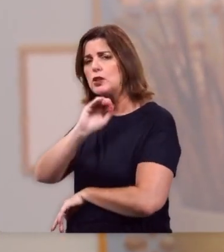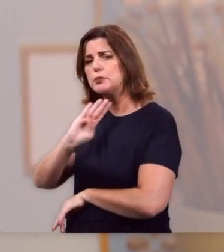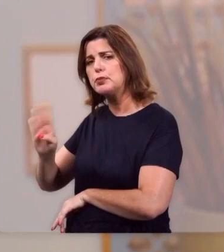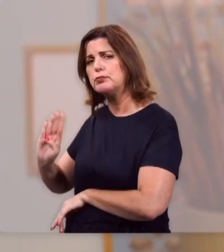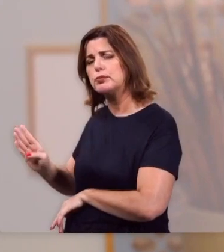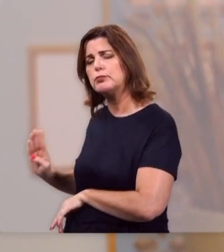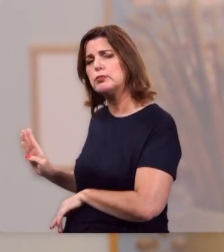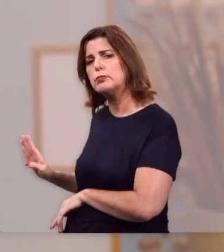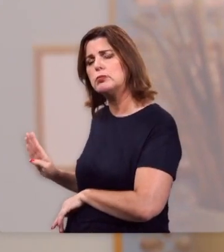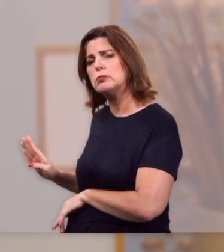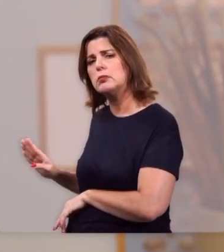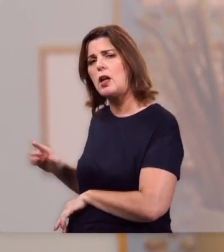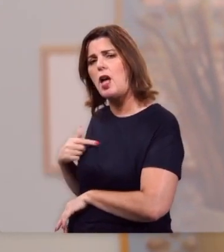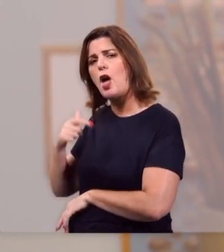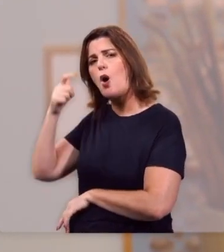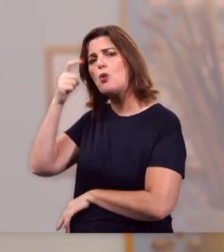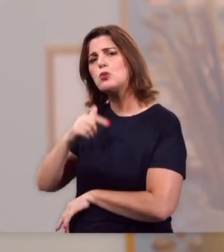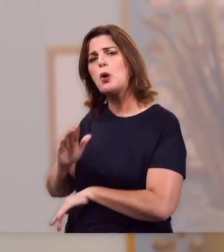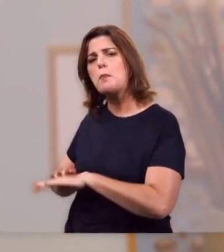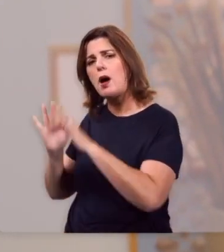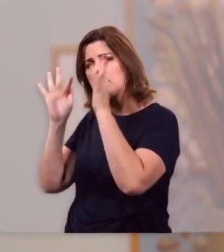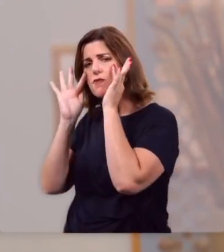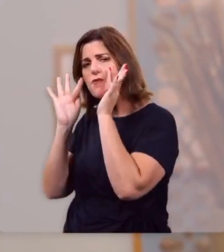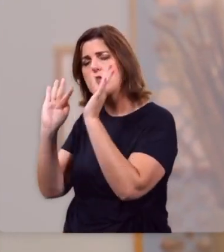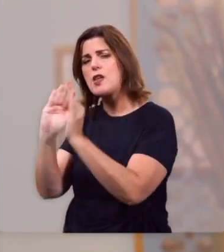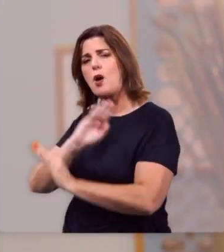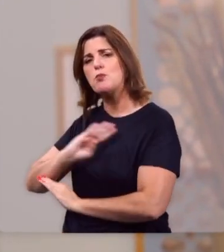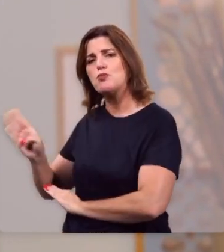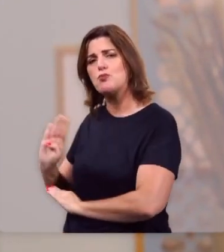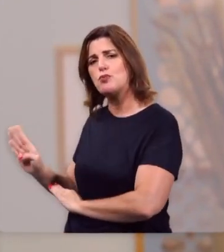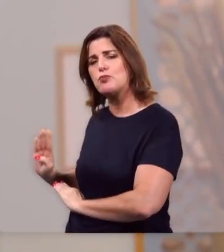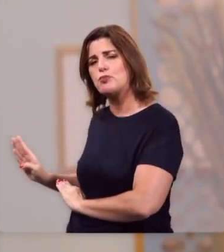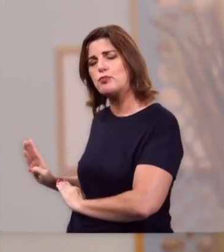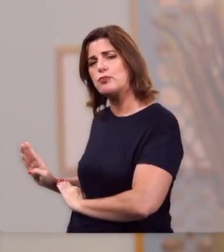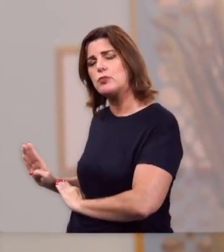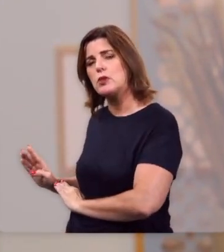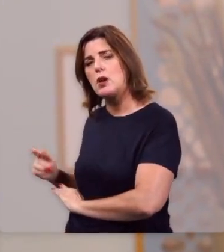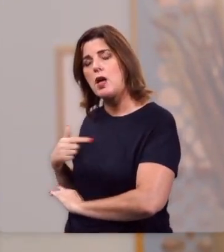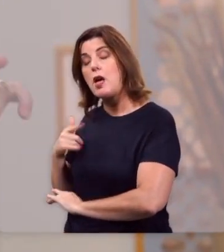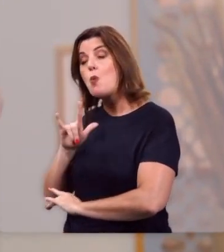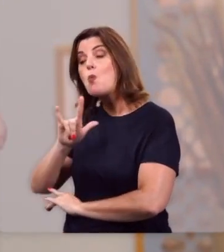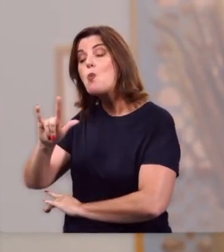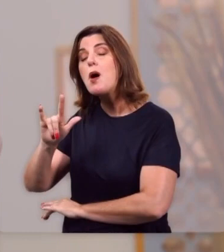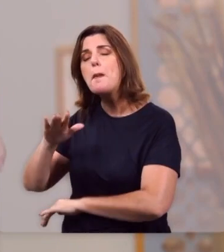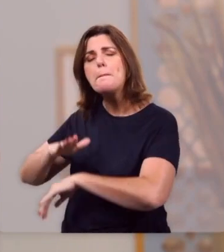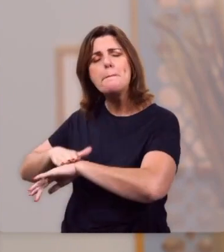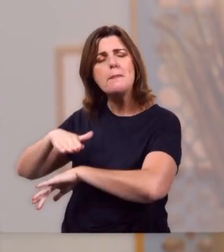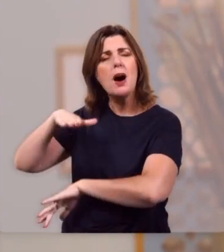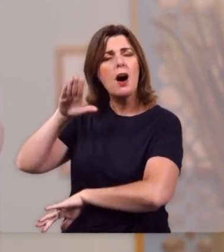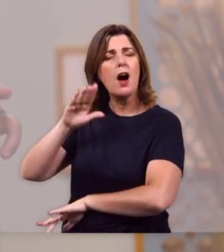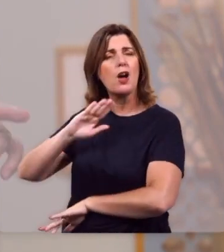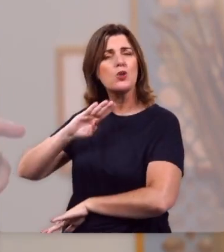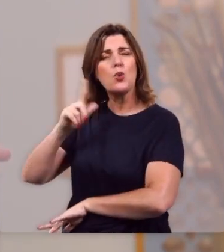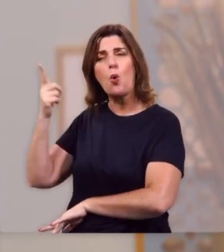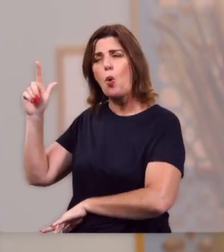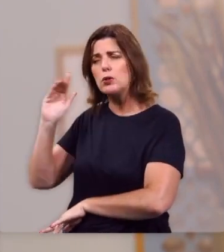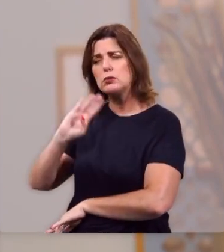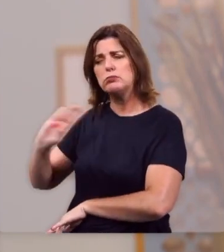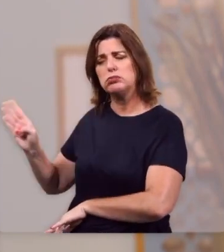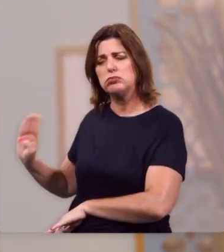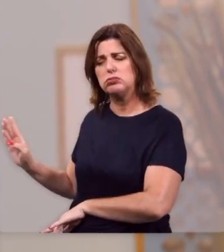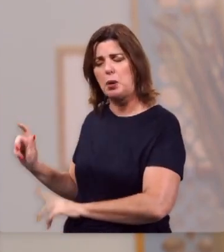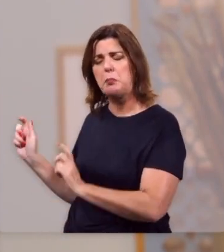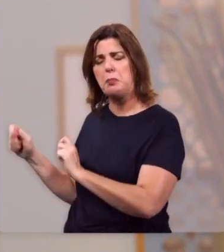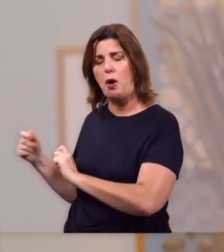outros. Eu sou mais leal do que os outros. Eu te amo mais do que os outros. Os outros podem